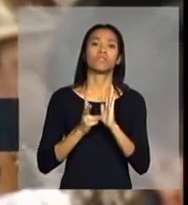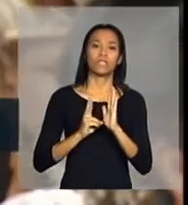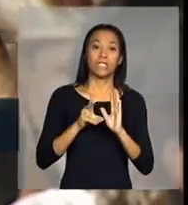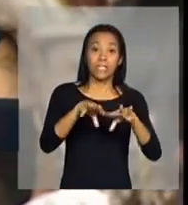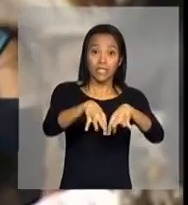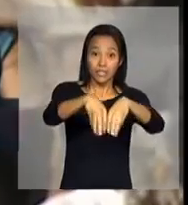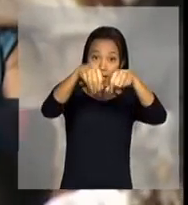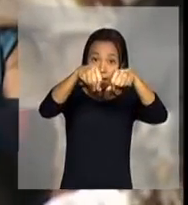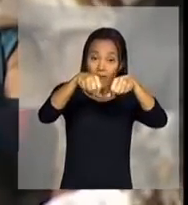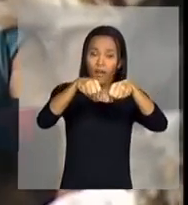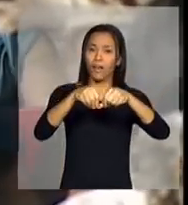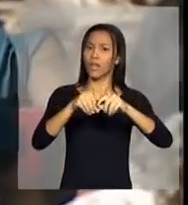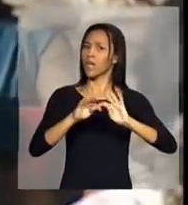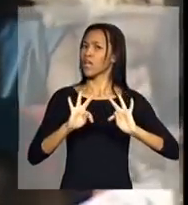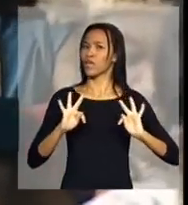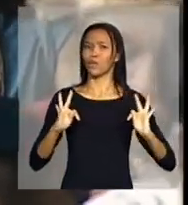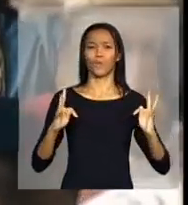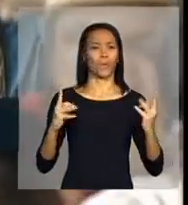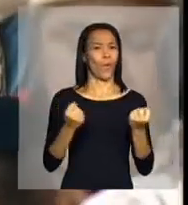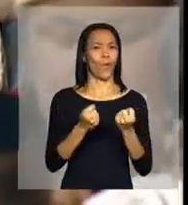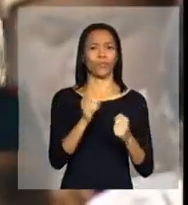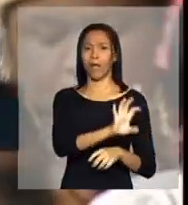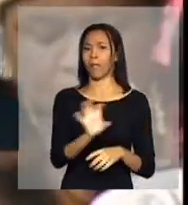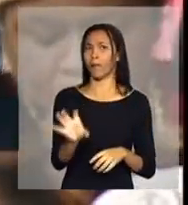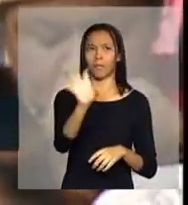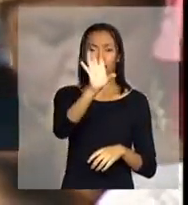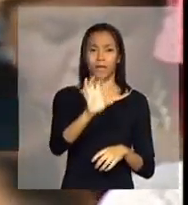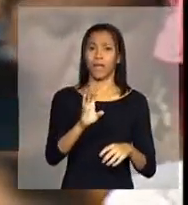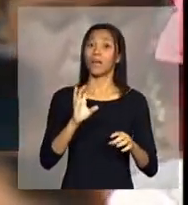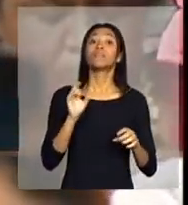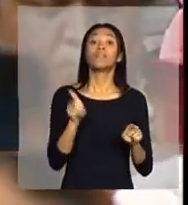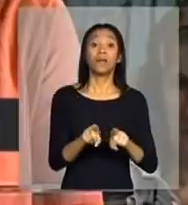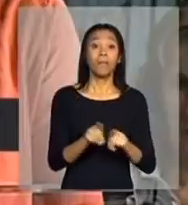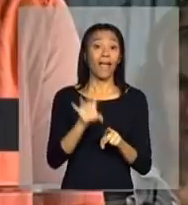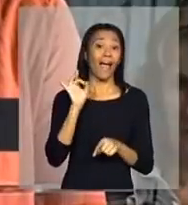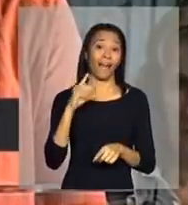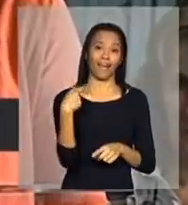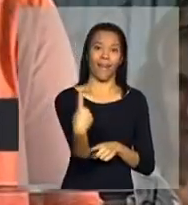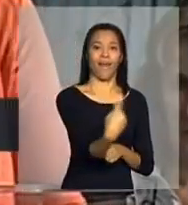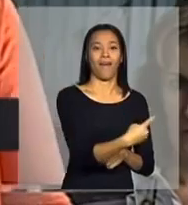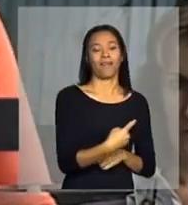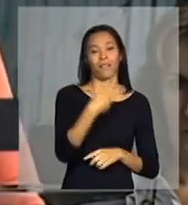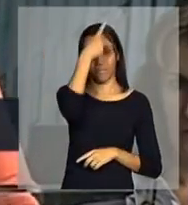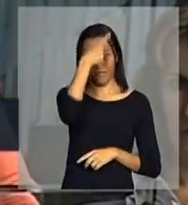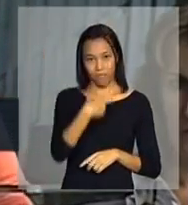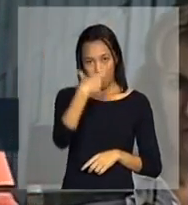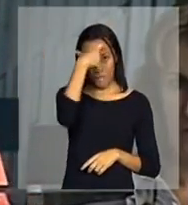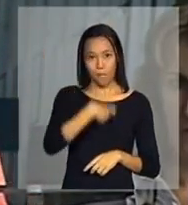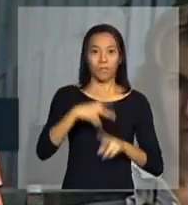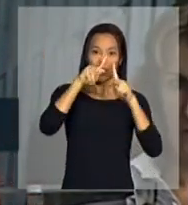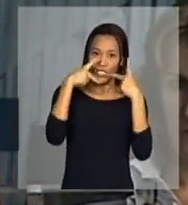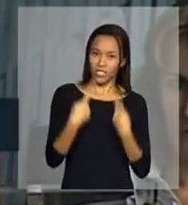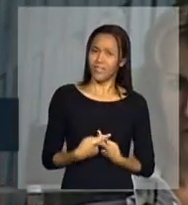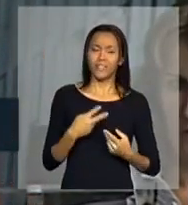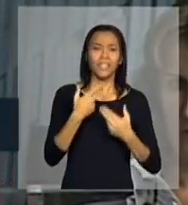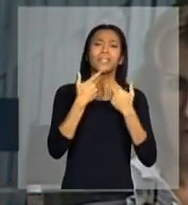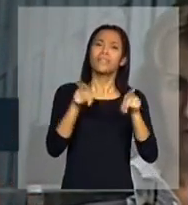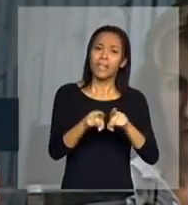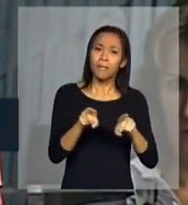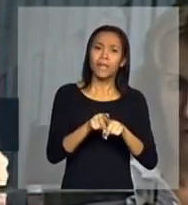terra e em todas as esferas, também a cada cidadão, cidadã, a cada integrante de cada etnia